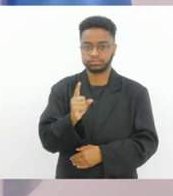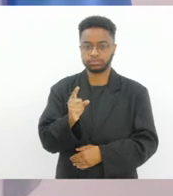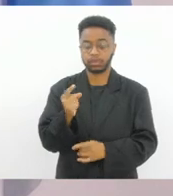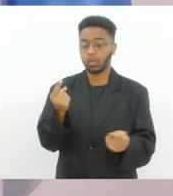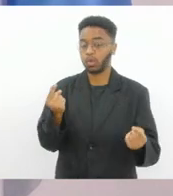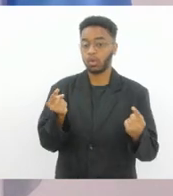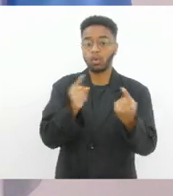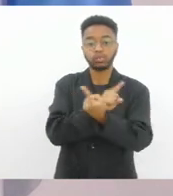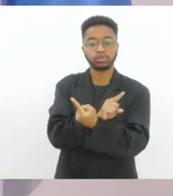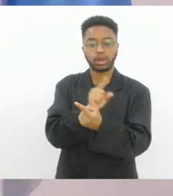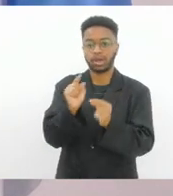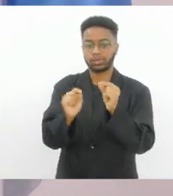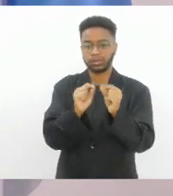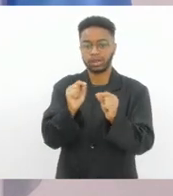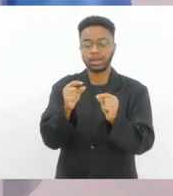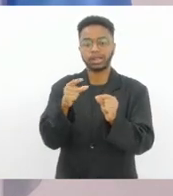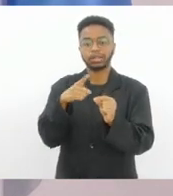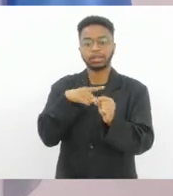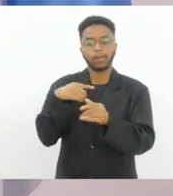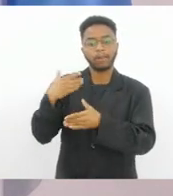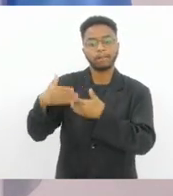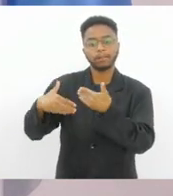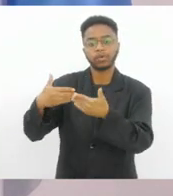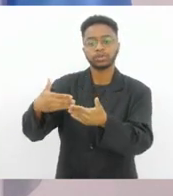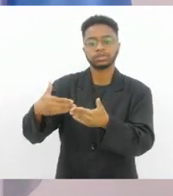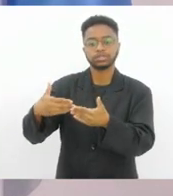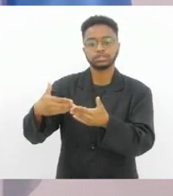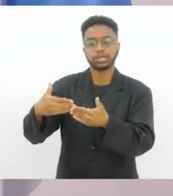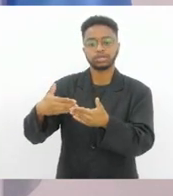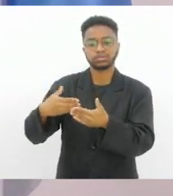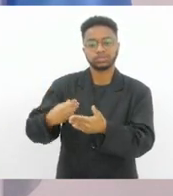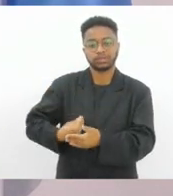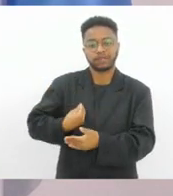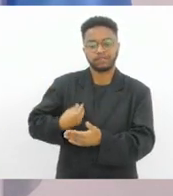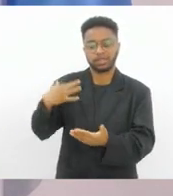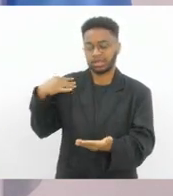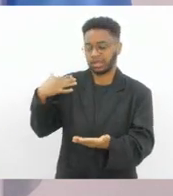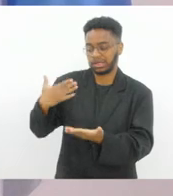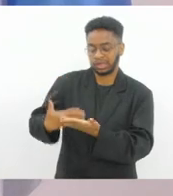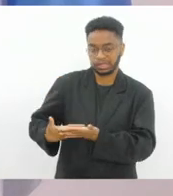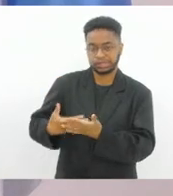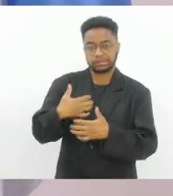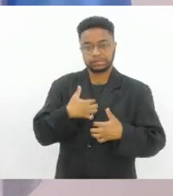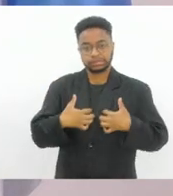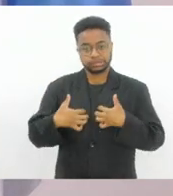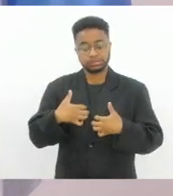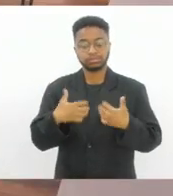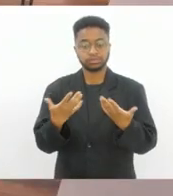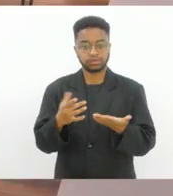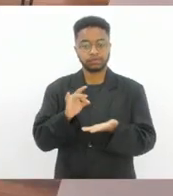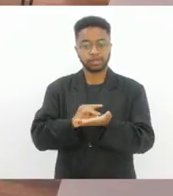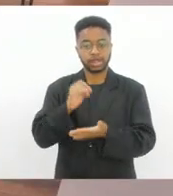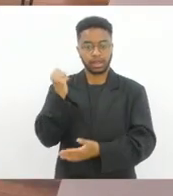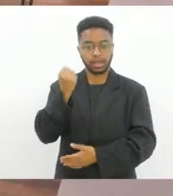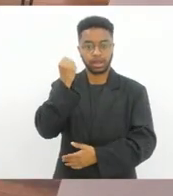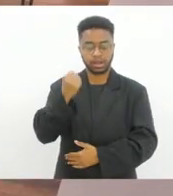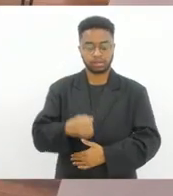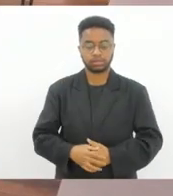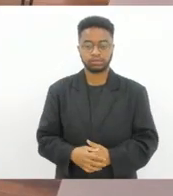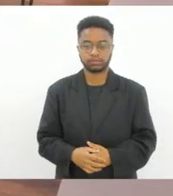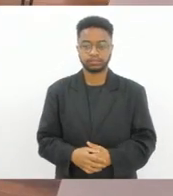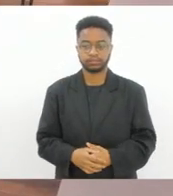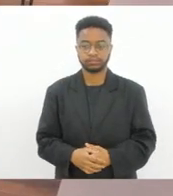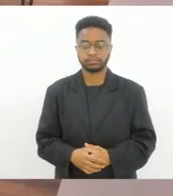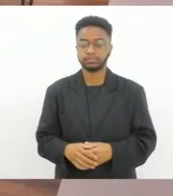elas amargam esse processo durante toda a sua vida. Então, é algo seríssimo.